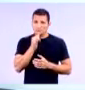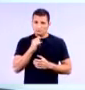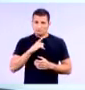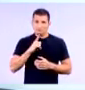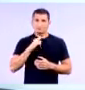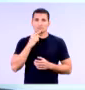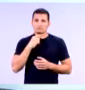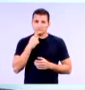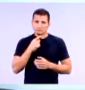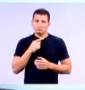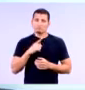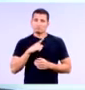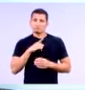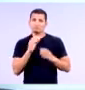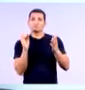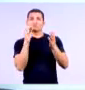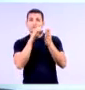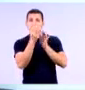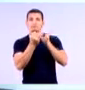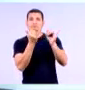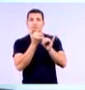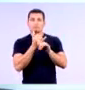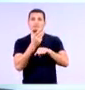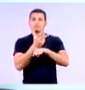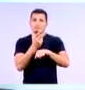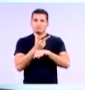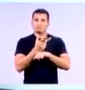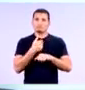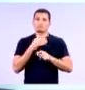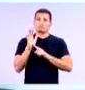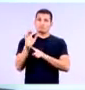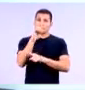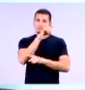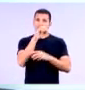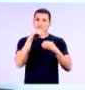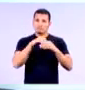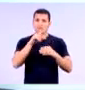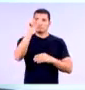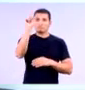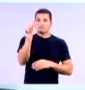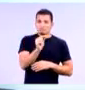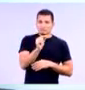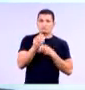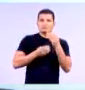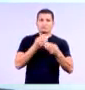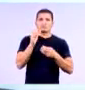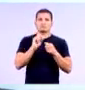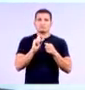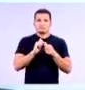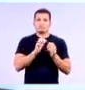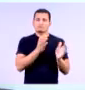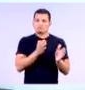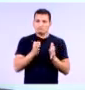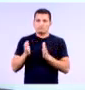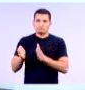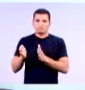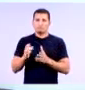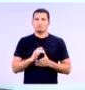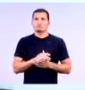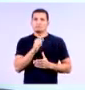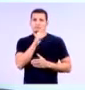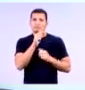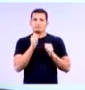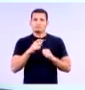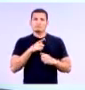o nosso vídeo está na internet. Eu mostro exatamente como fazer lá dentro do Eclipse, passo a passo. E ali a gente pode ter